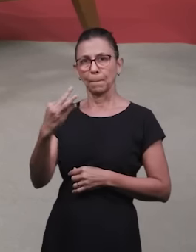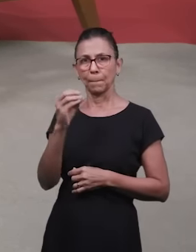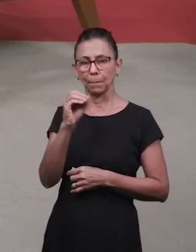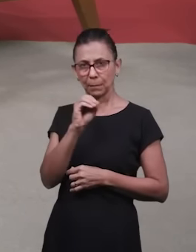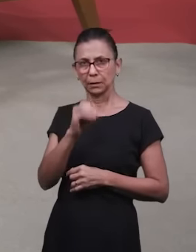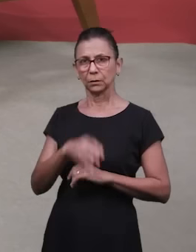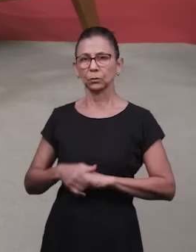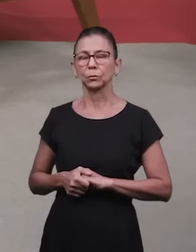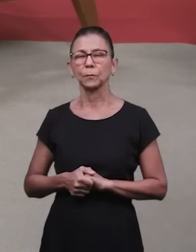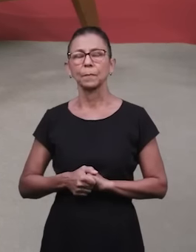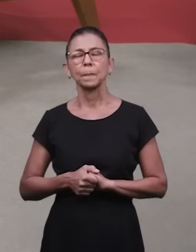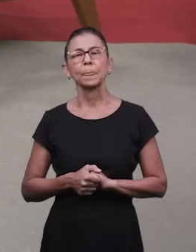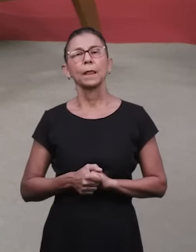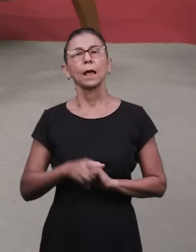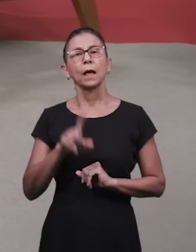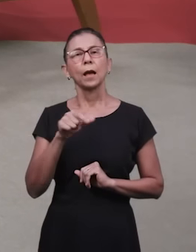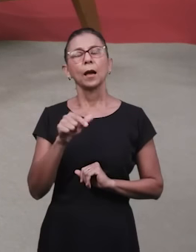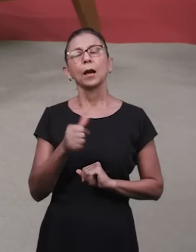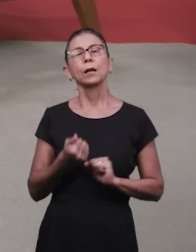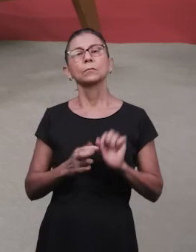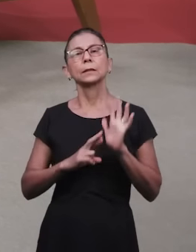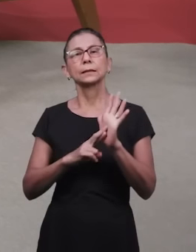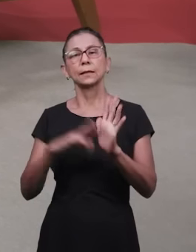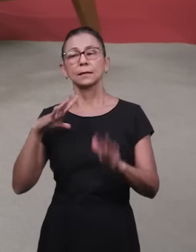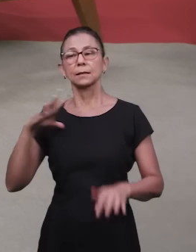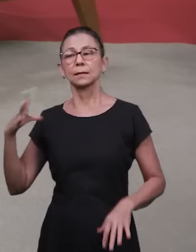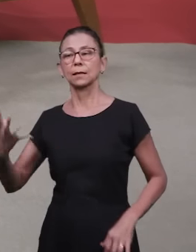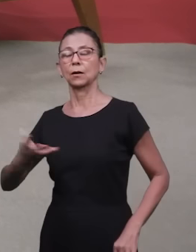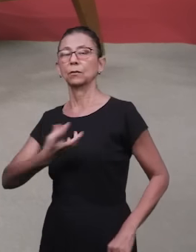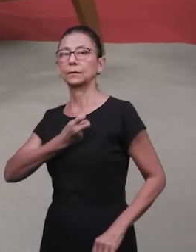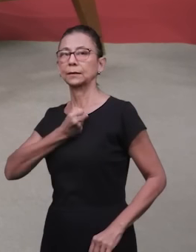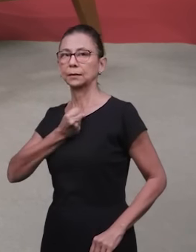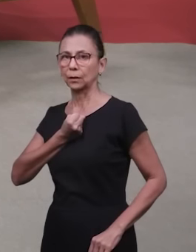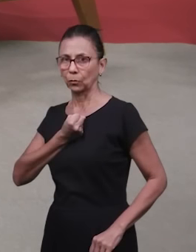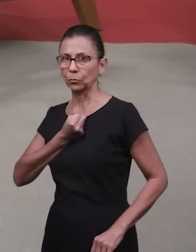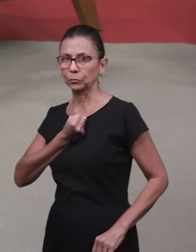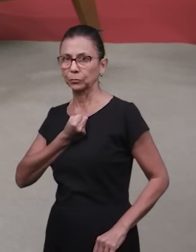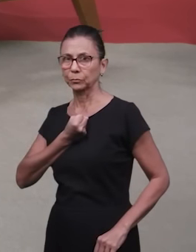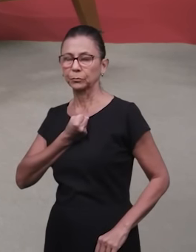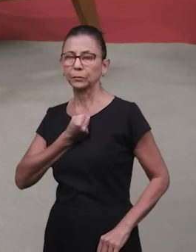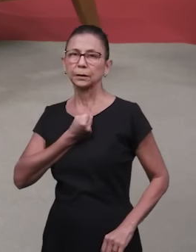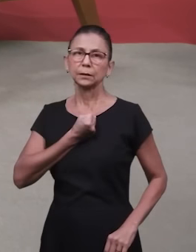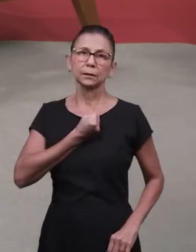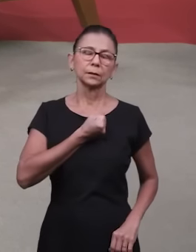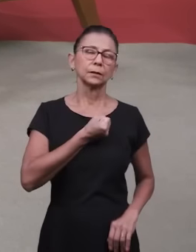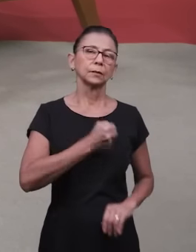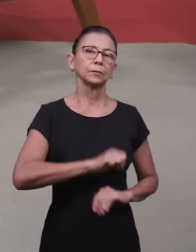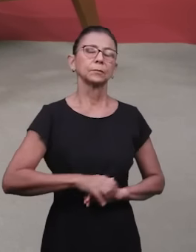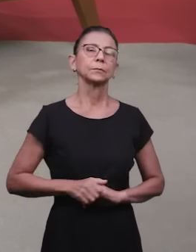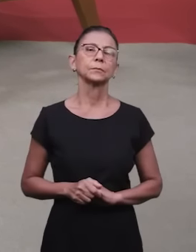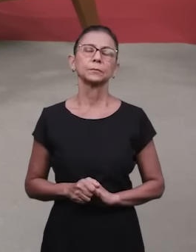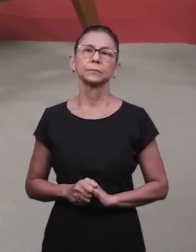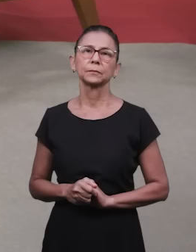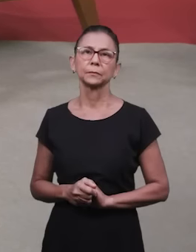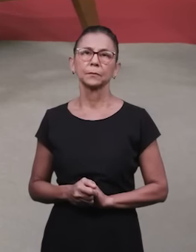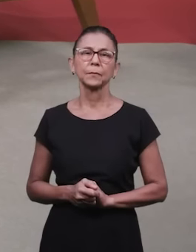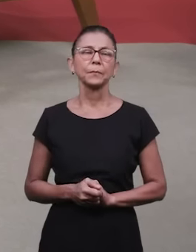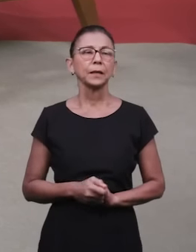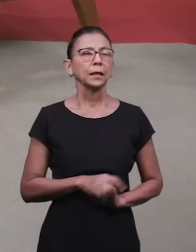Então, tiraram as vestes da salvação. Quando ele uma das características, Daniel,